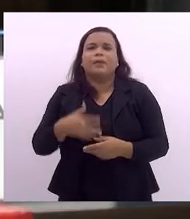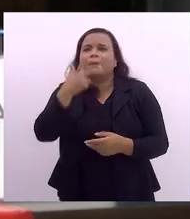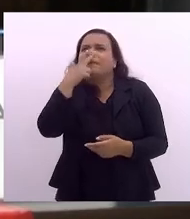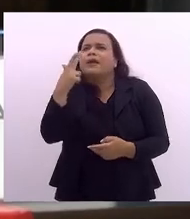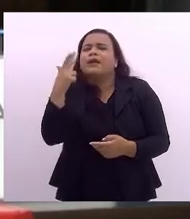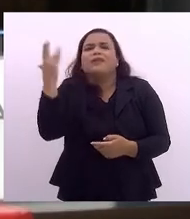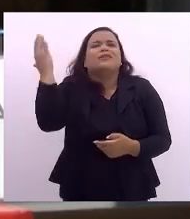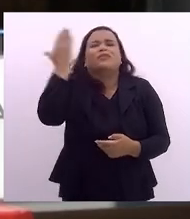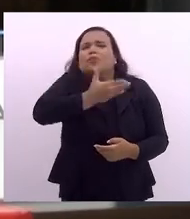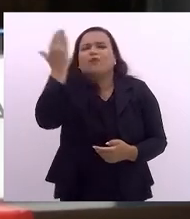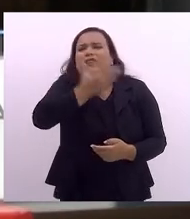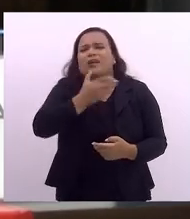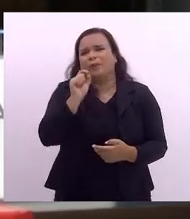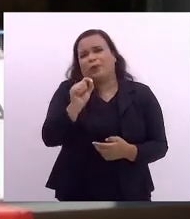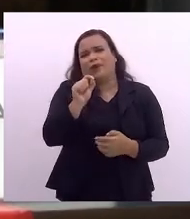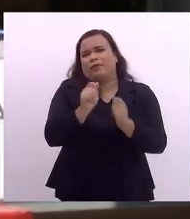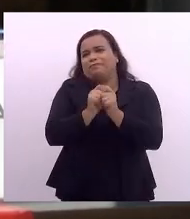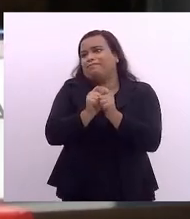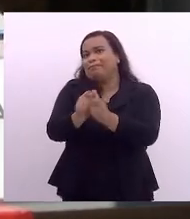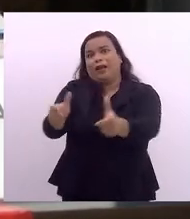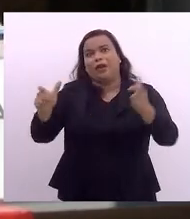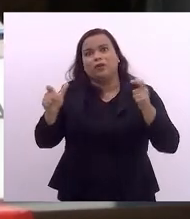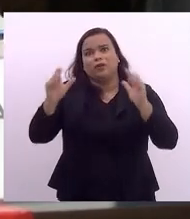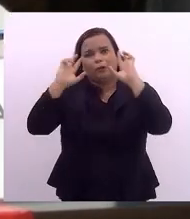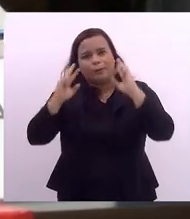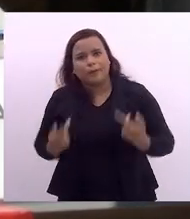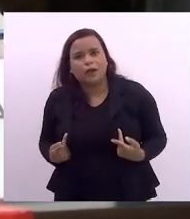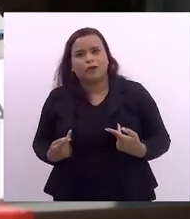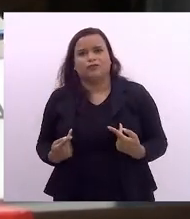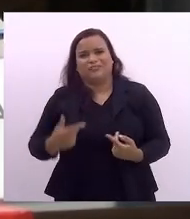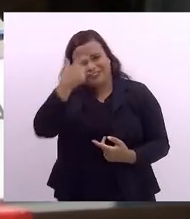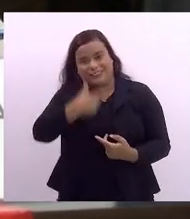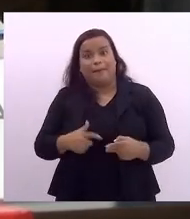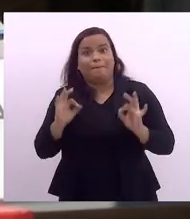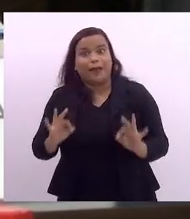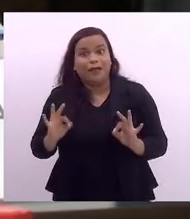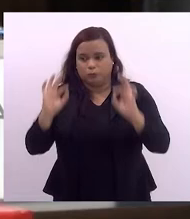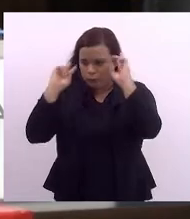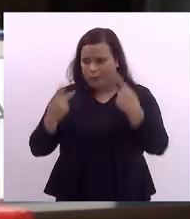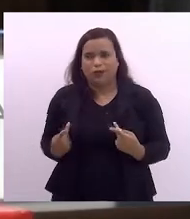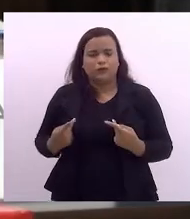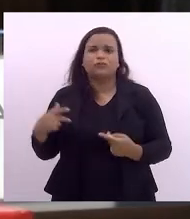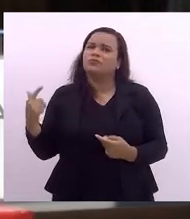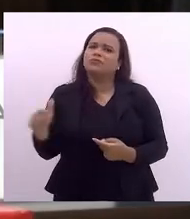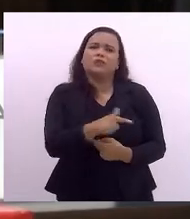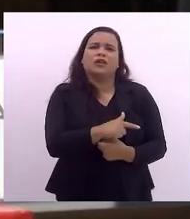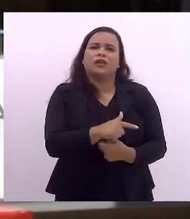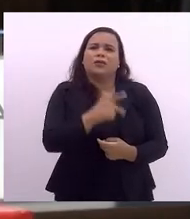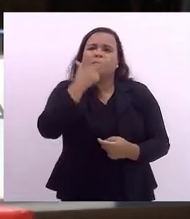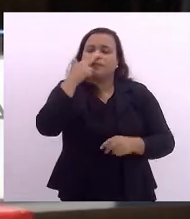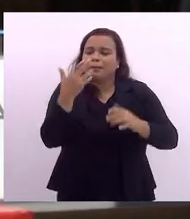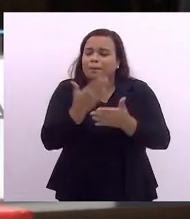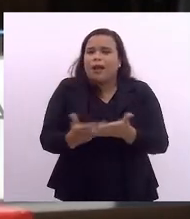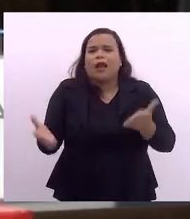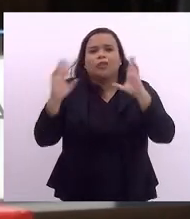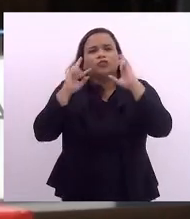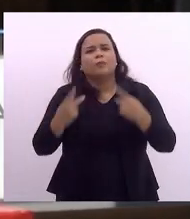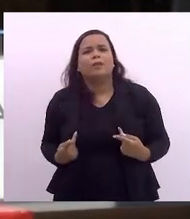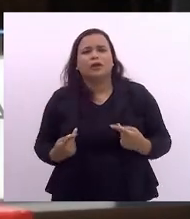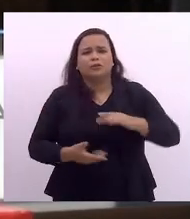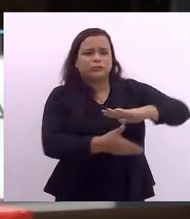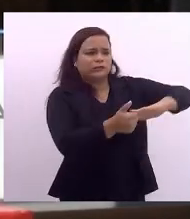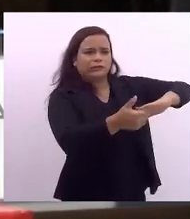enxerga essa maioria dos seres humanos como seres humanos, desumaniza todos os dias e todos